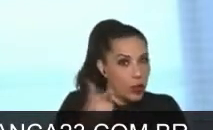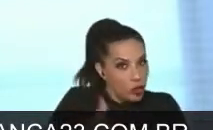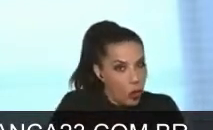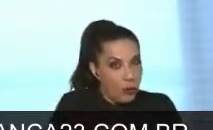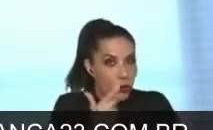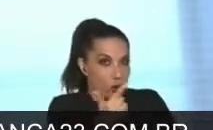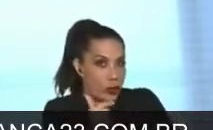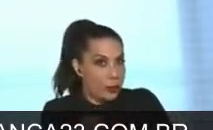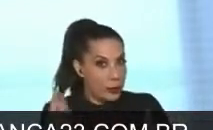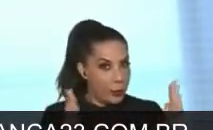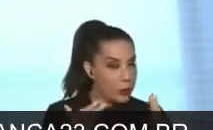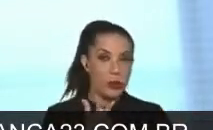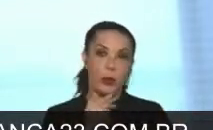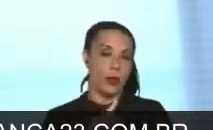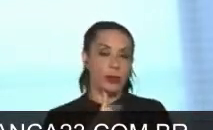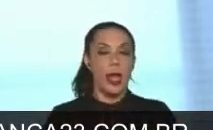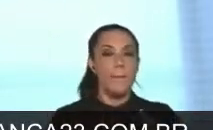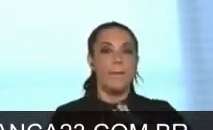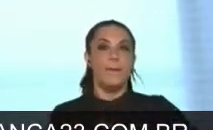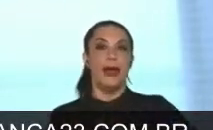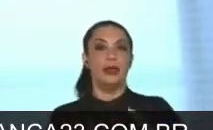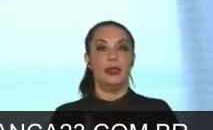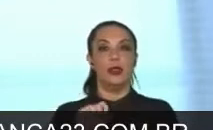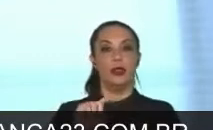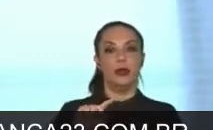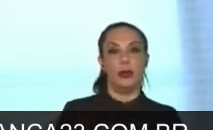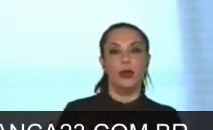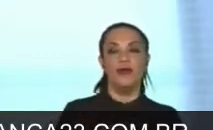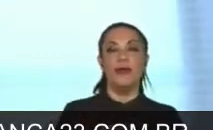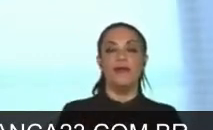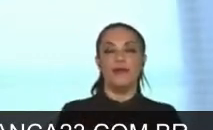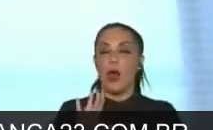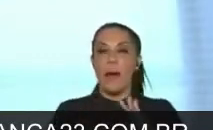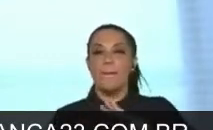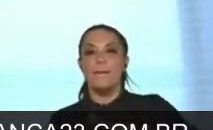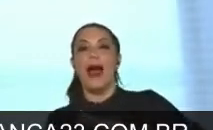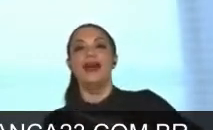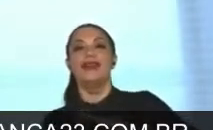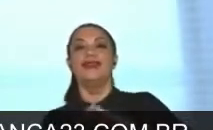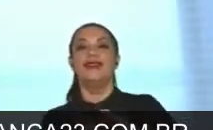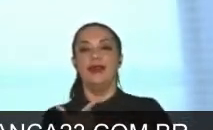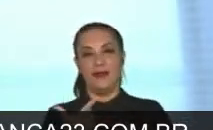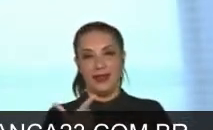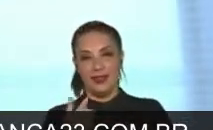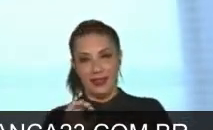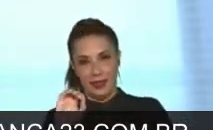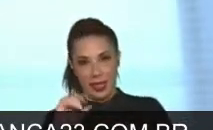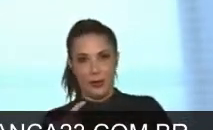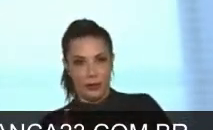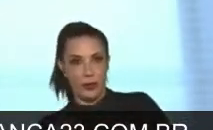pela legislação, ele tem um valor máximo de R$ 3.220. É justamente o valor para poder